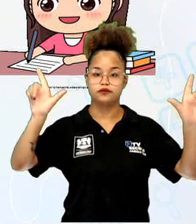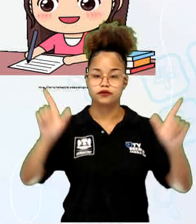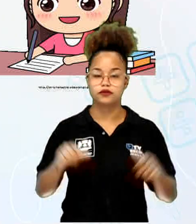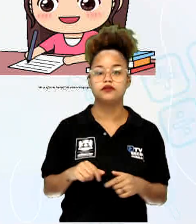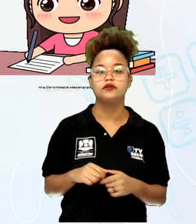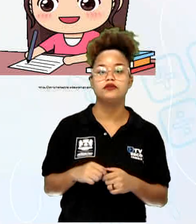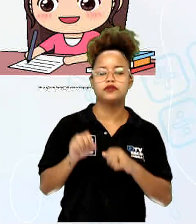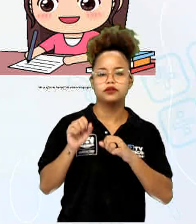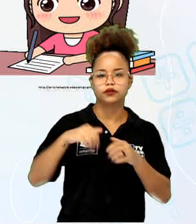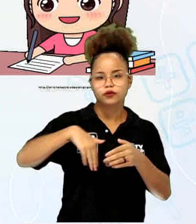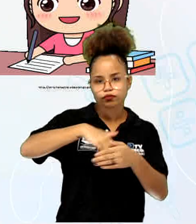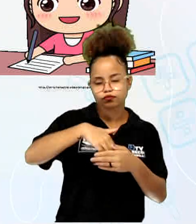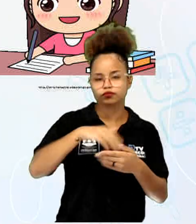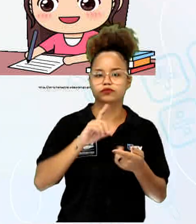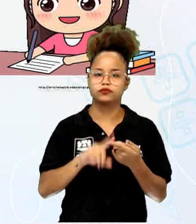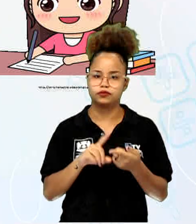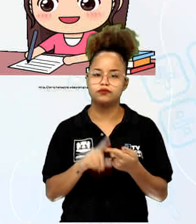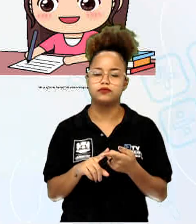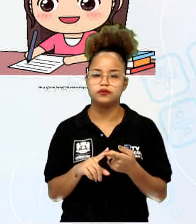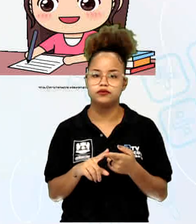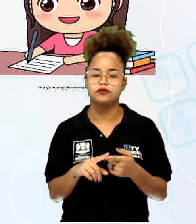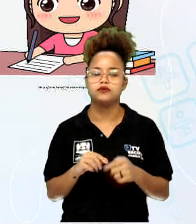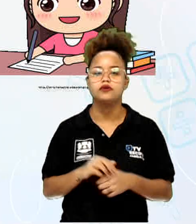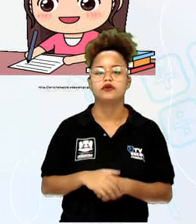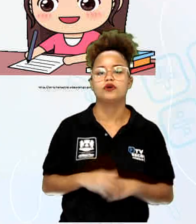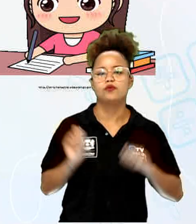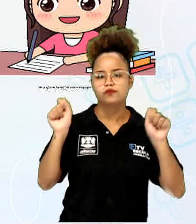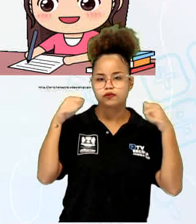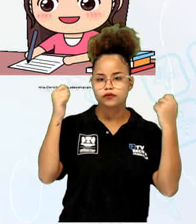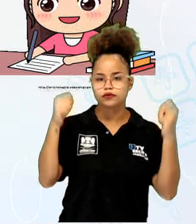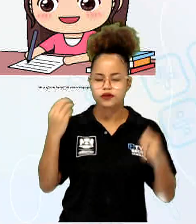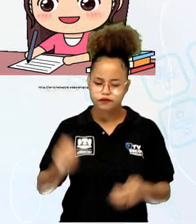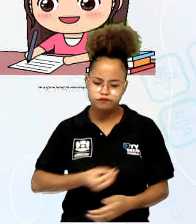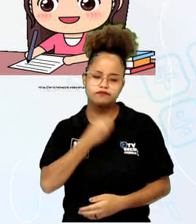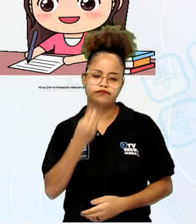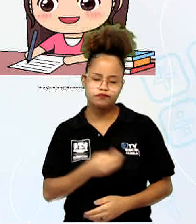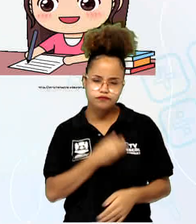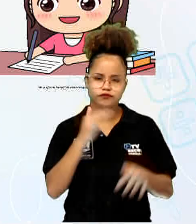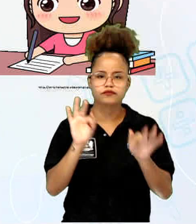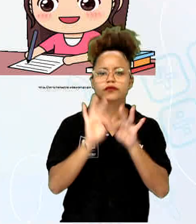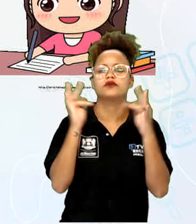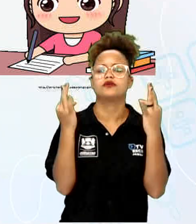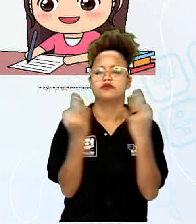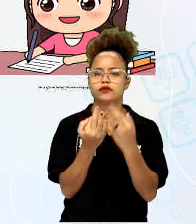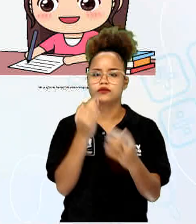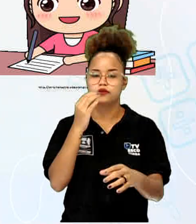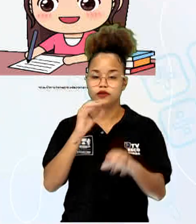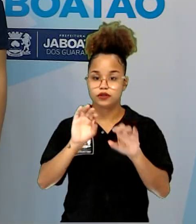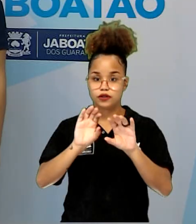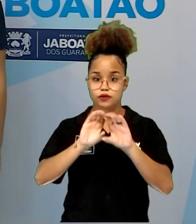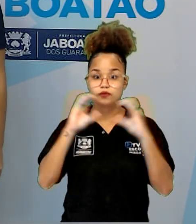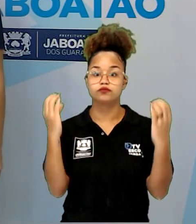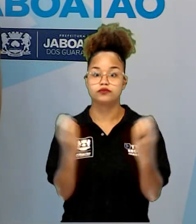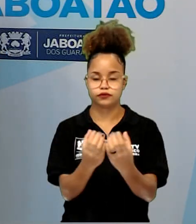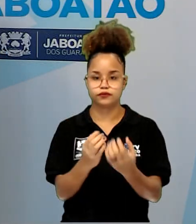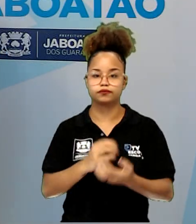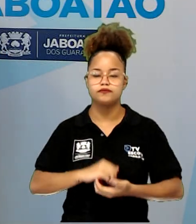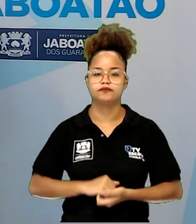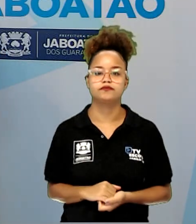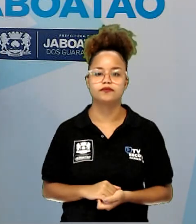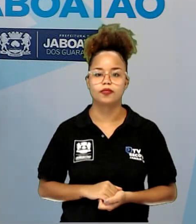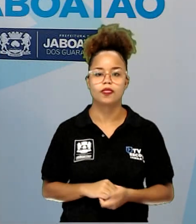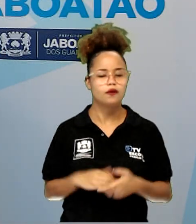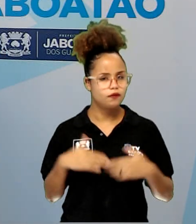esporte e direito à convivência familiar e comunitária. Então, esses são